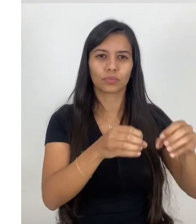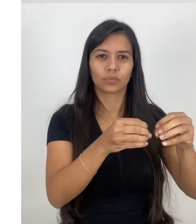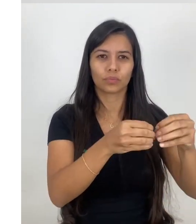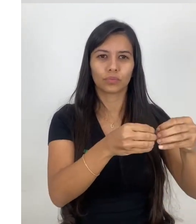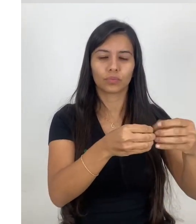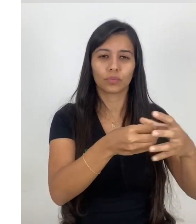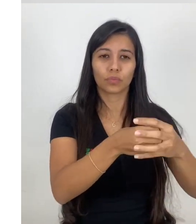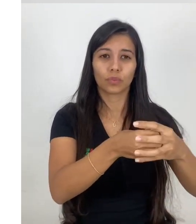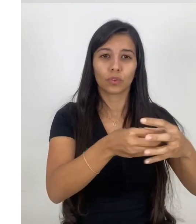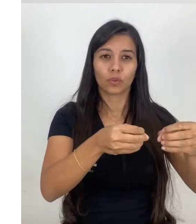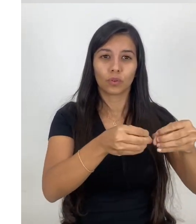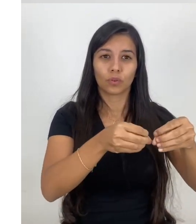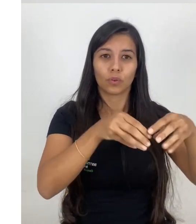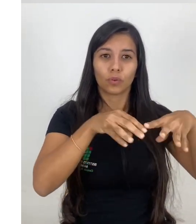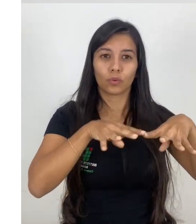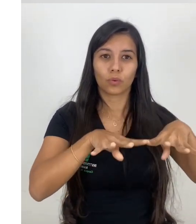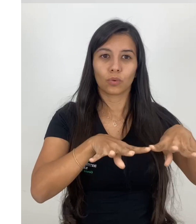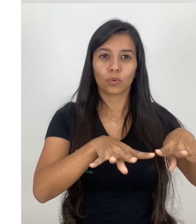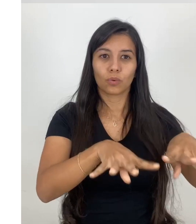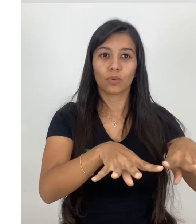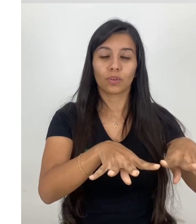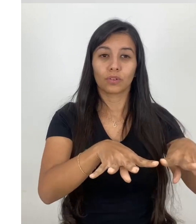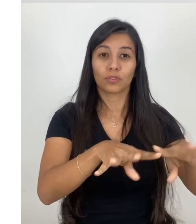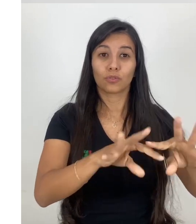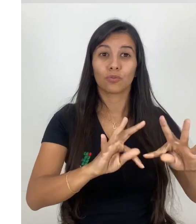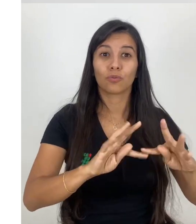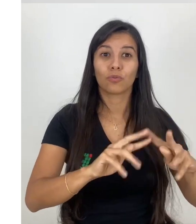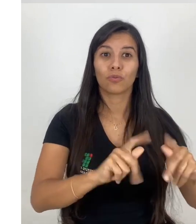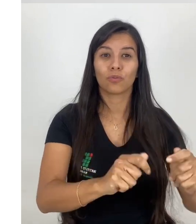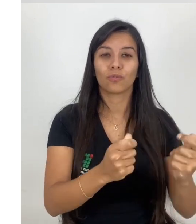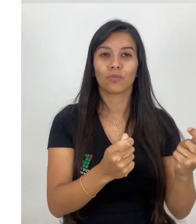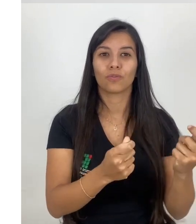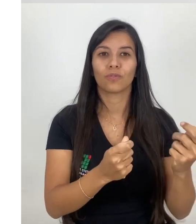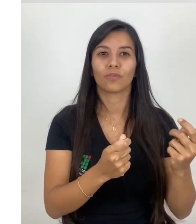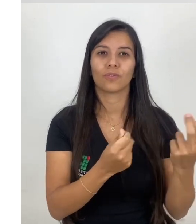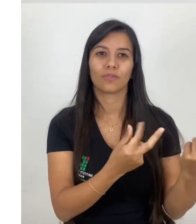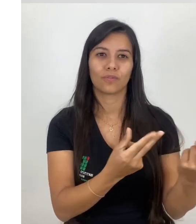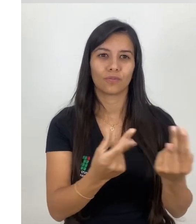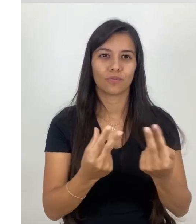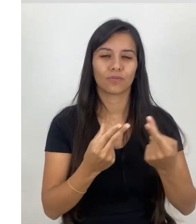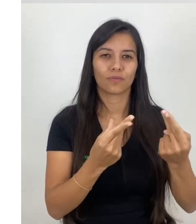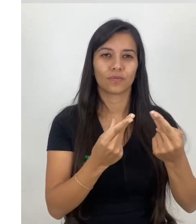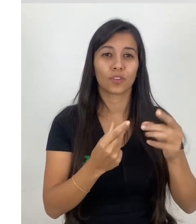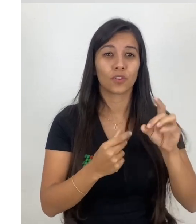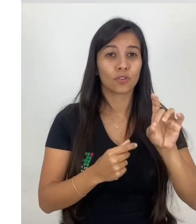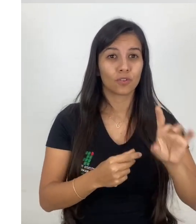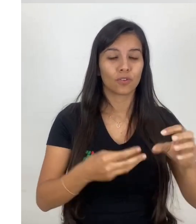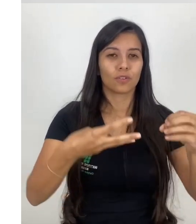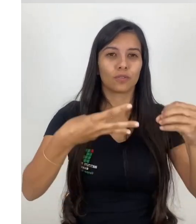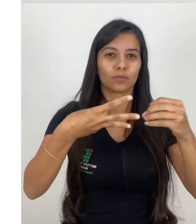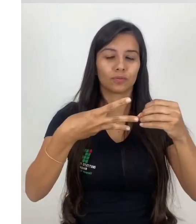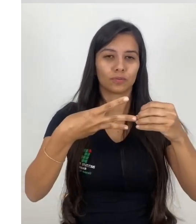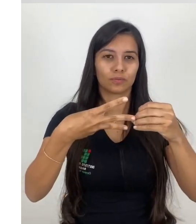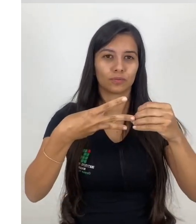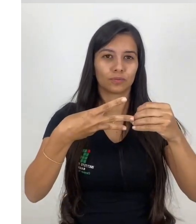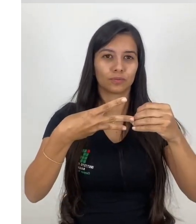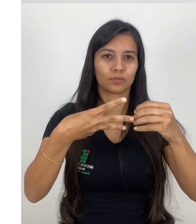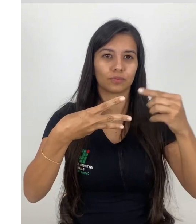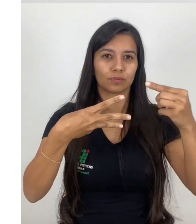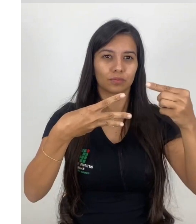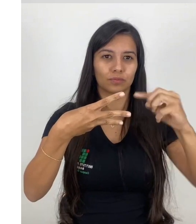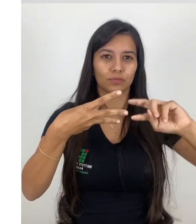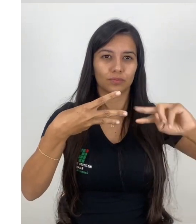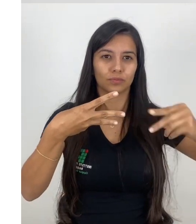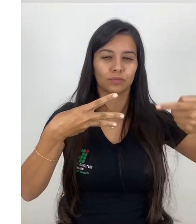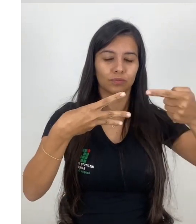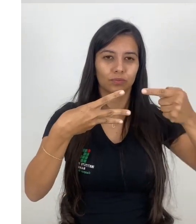consiga ter 4 células todas iguais, todas agora haploides, iguais em ploidia, mas não